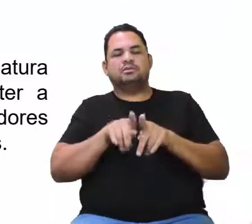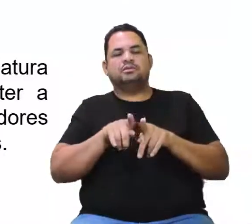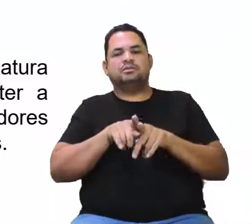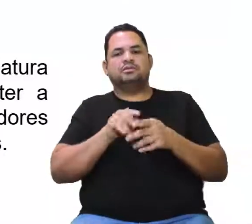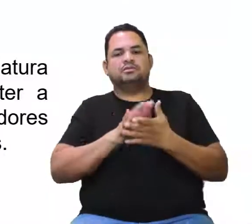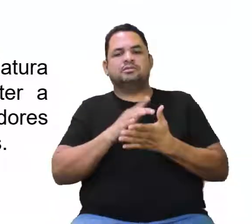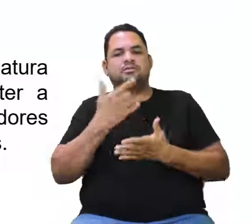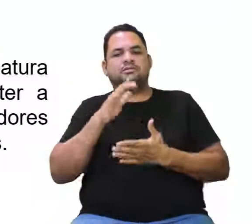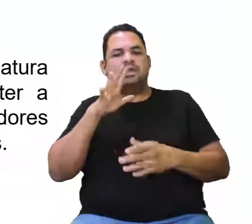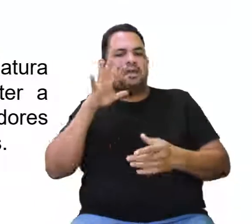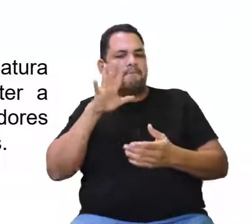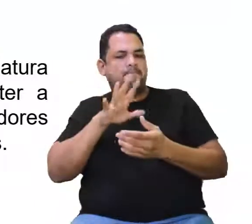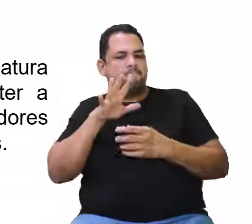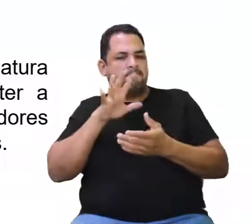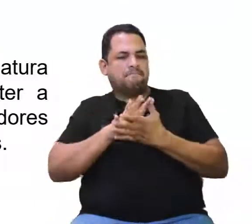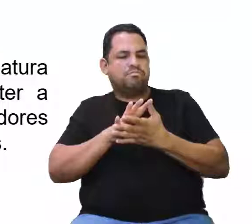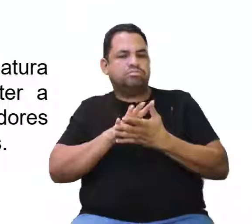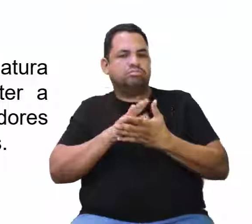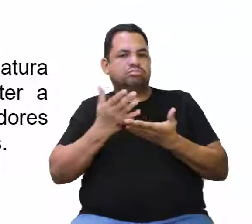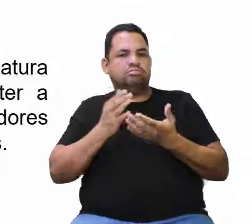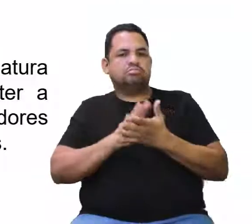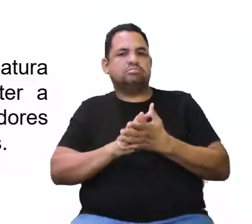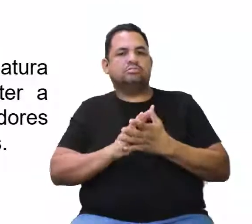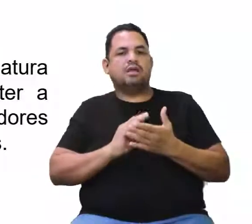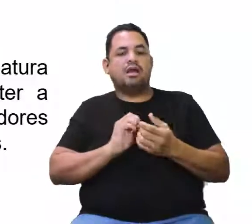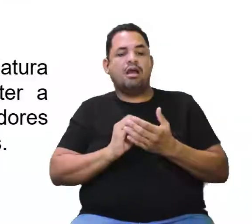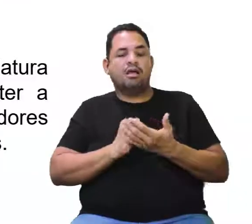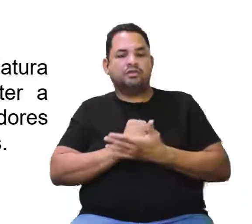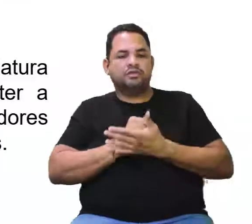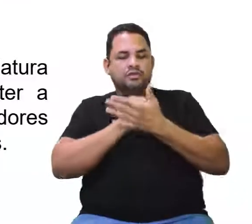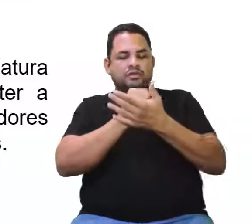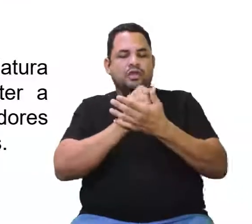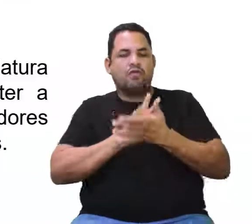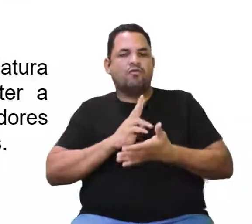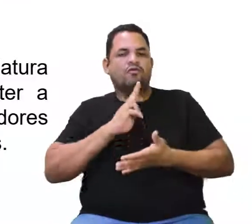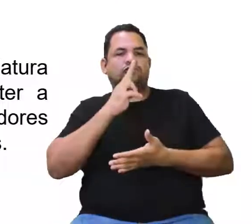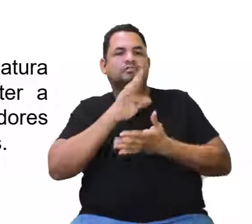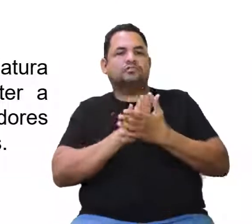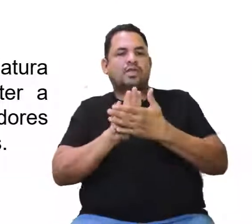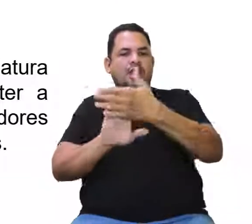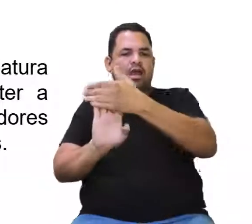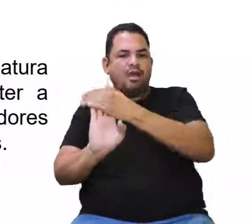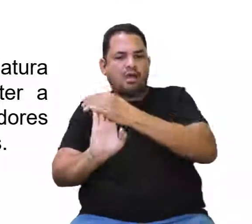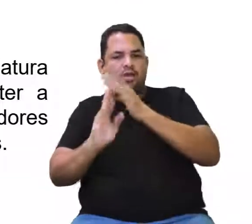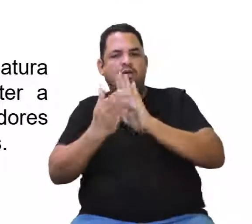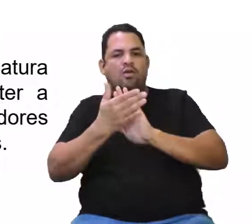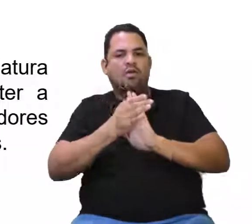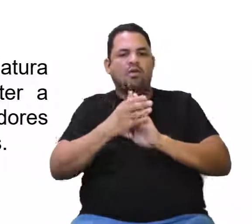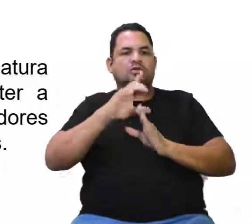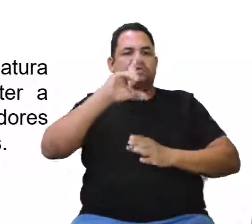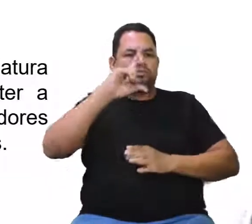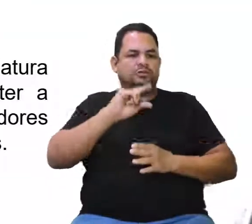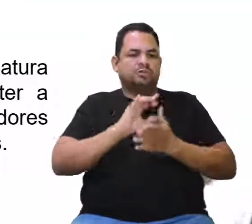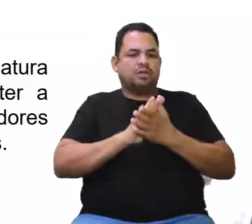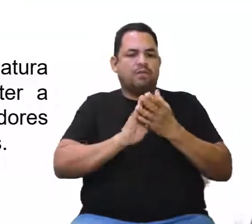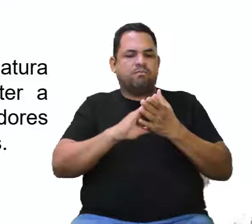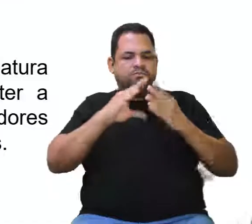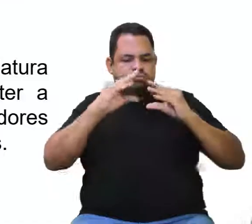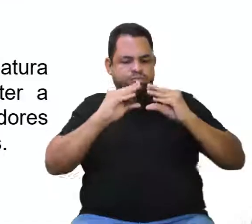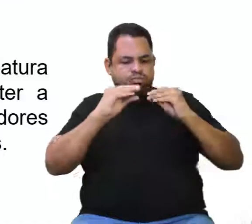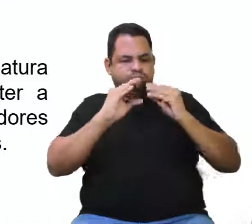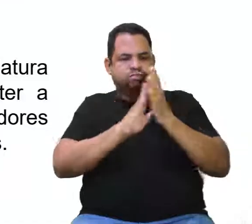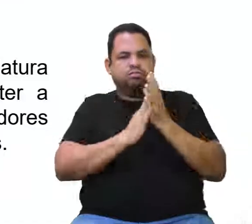aí do impacto, auxilia no fortalecimento, mais uma vez, do músculo, alonga, alivia a pressão sobre a